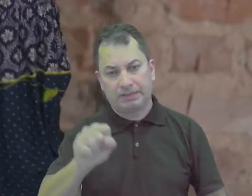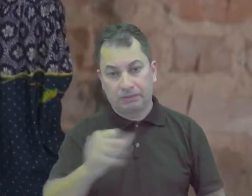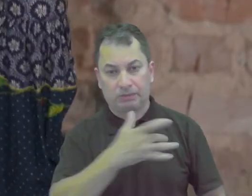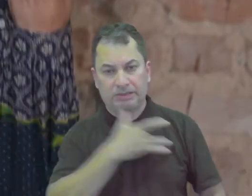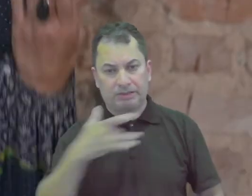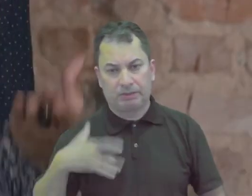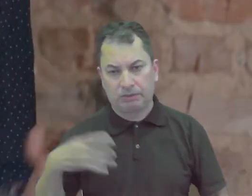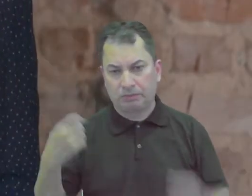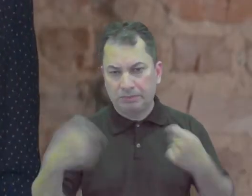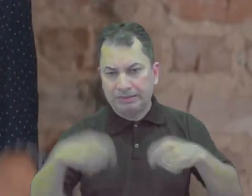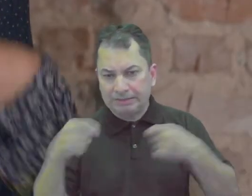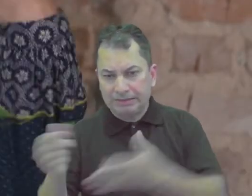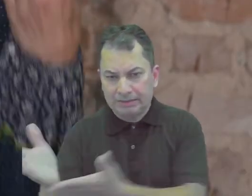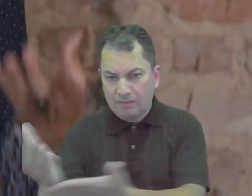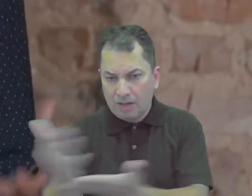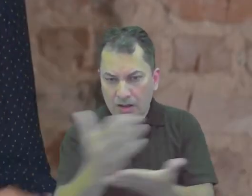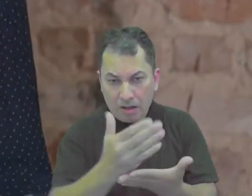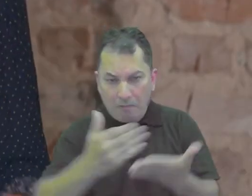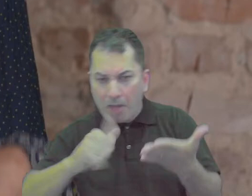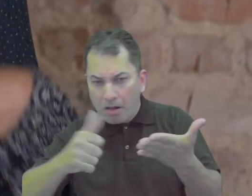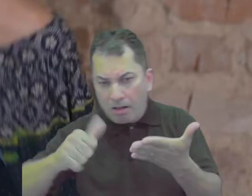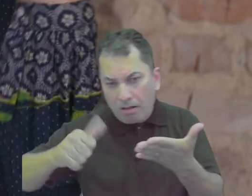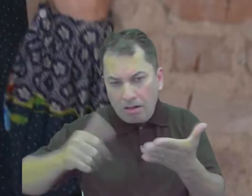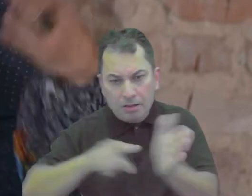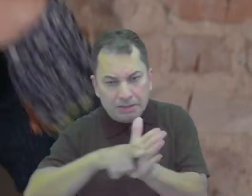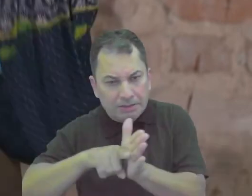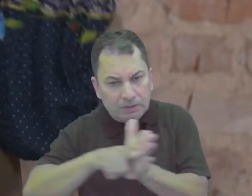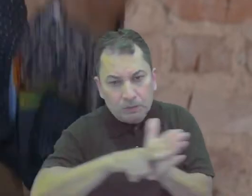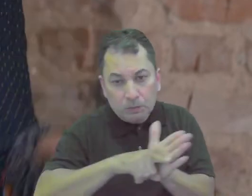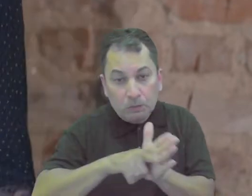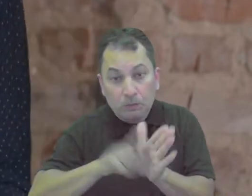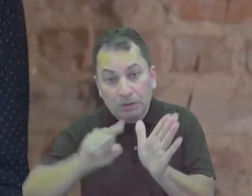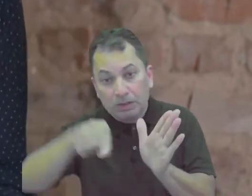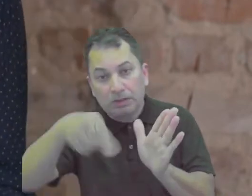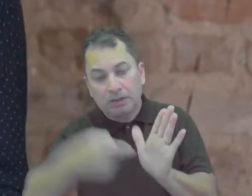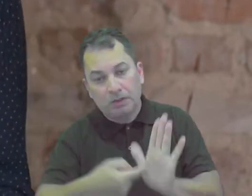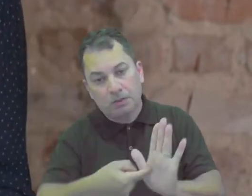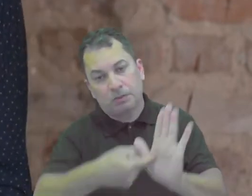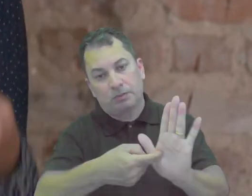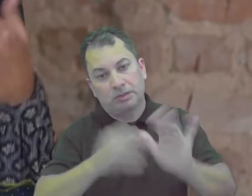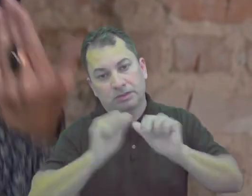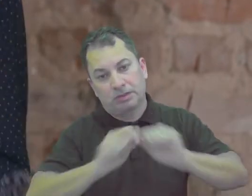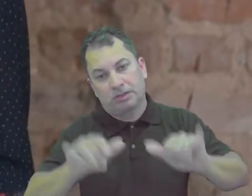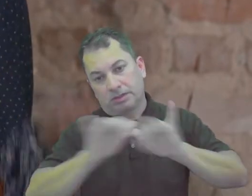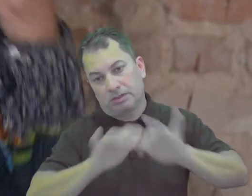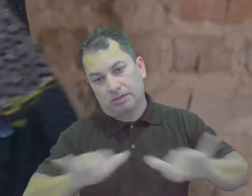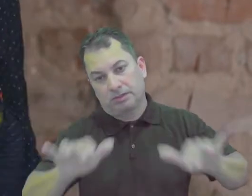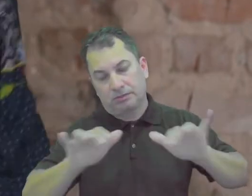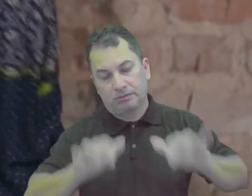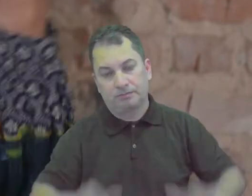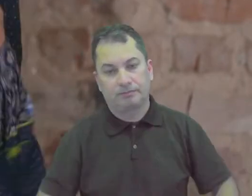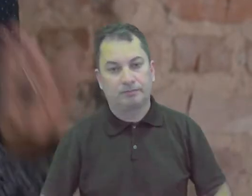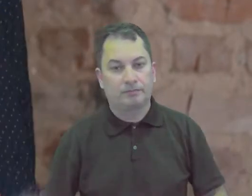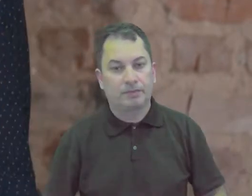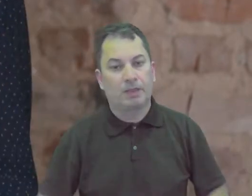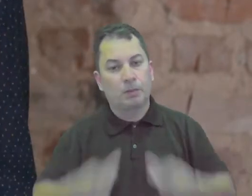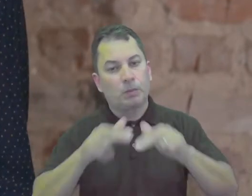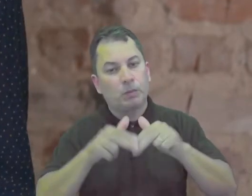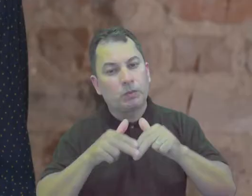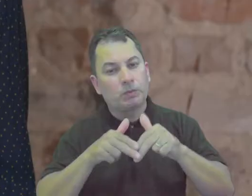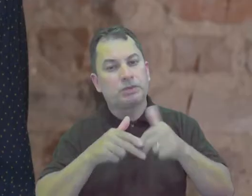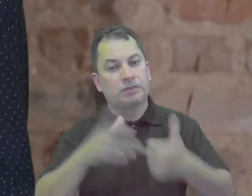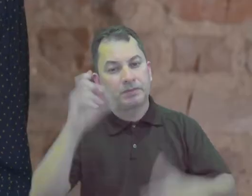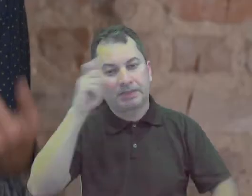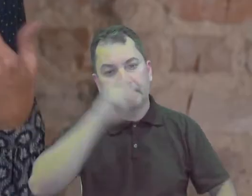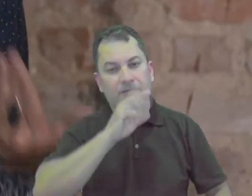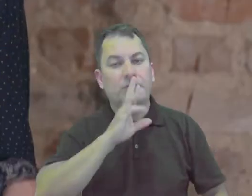coletados, precisam ser conferidos, consolidados, e aí que eles são divulgados, né? Por isso, a dificuldade de uma